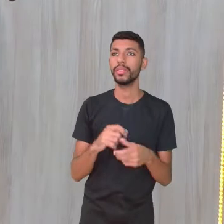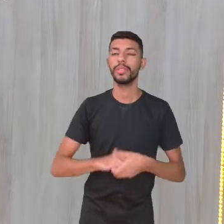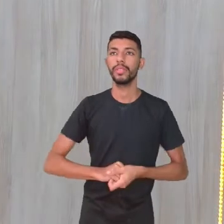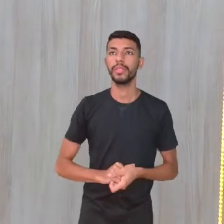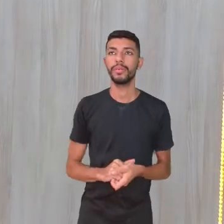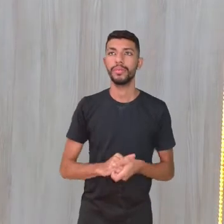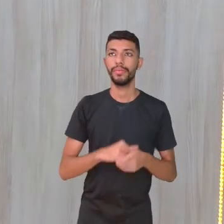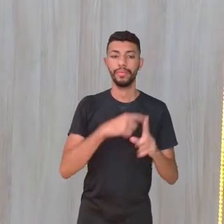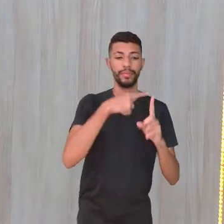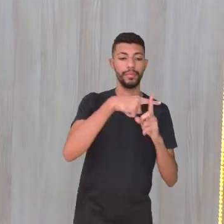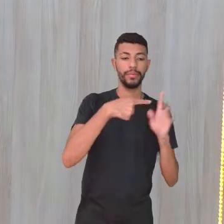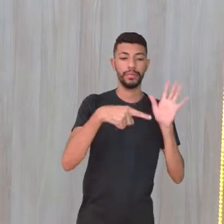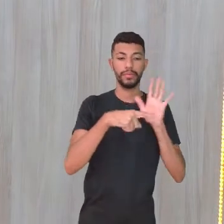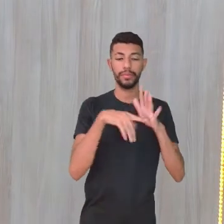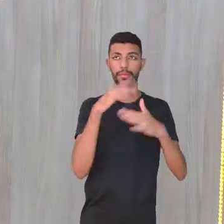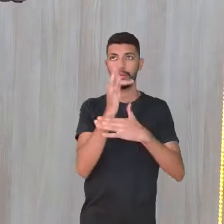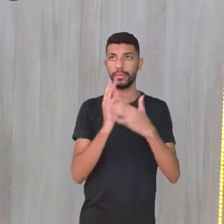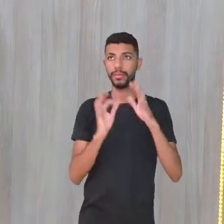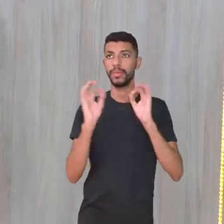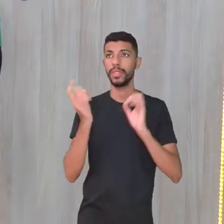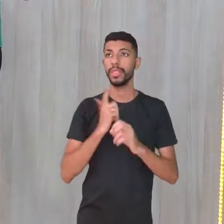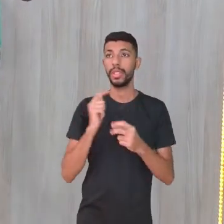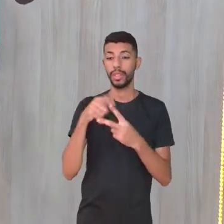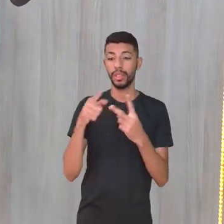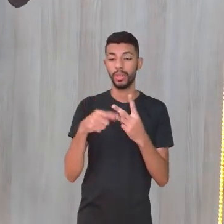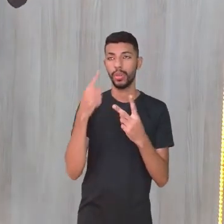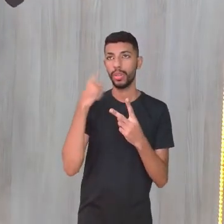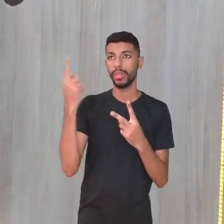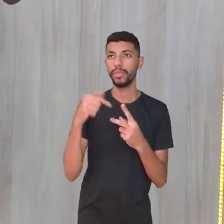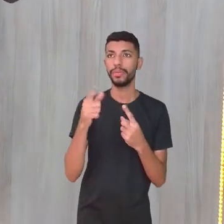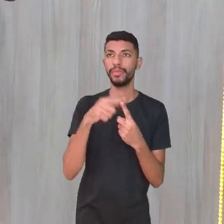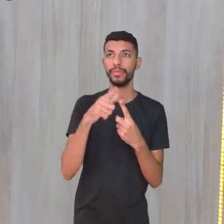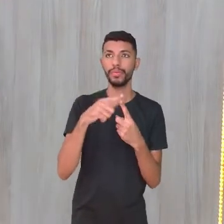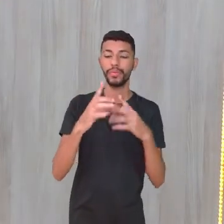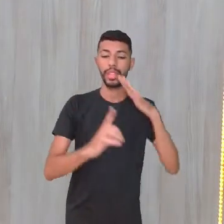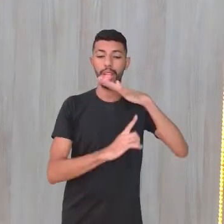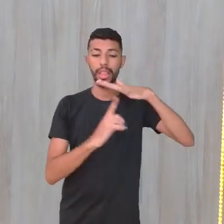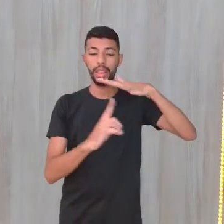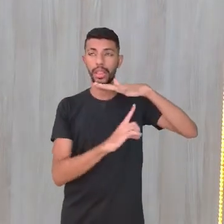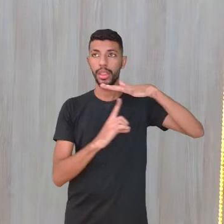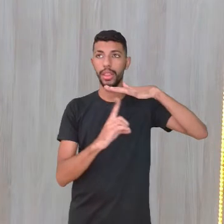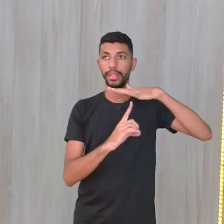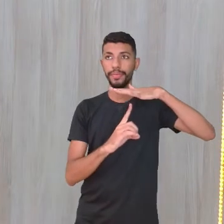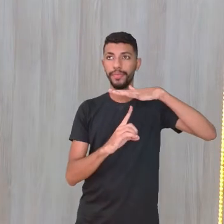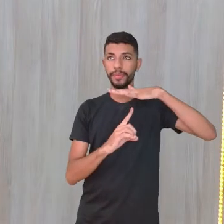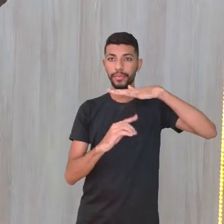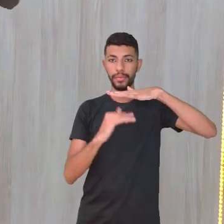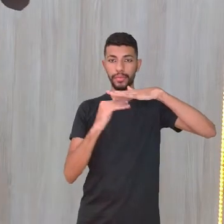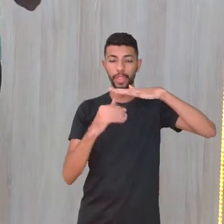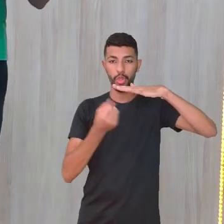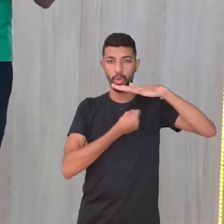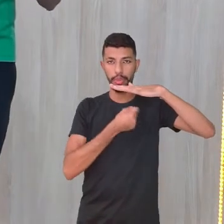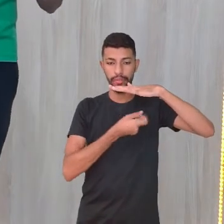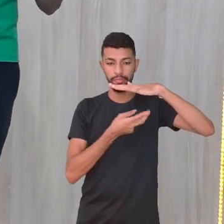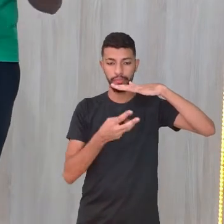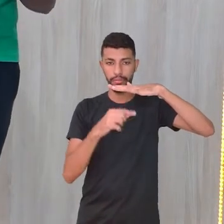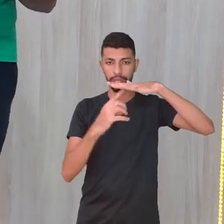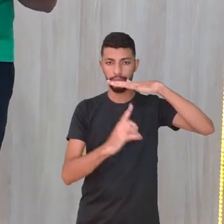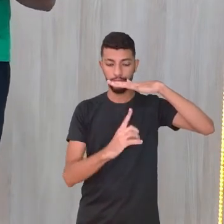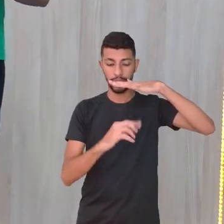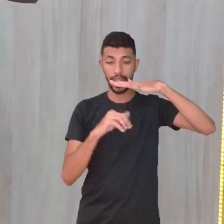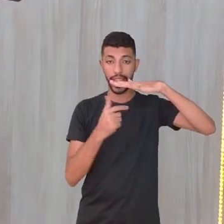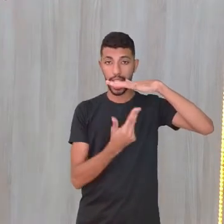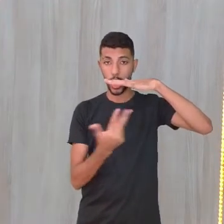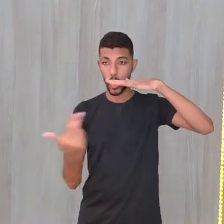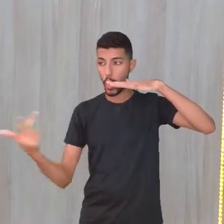gente tem 2 casos. O primeiro caso é quando os denominadores, né, os números que estão lá embaixo, eles são